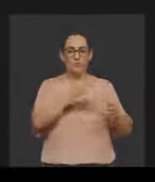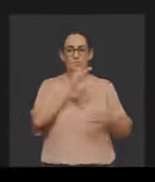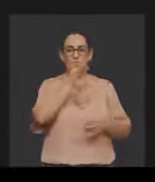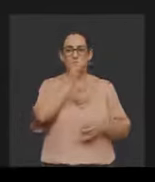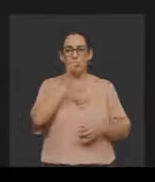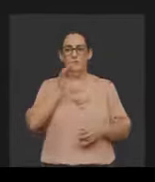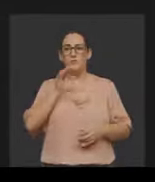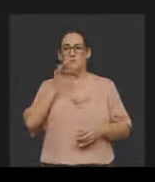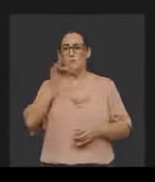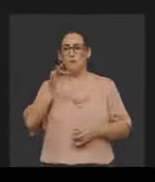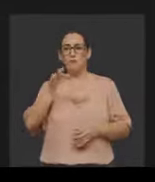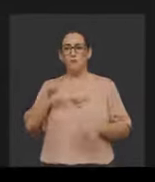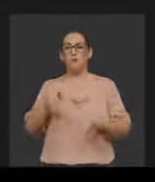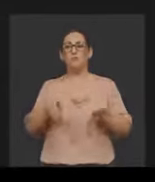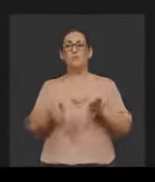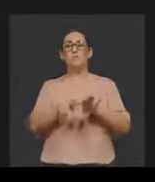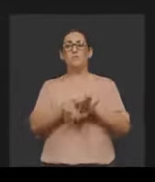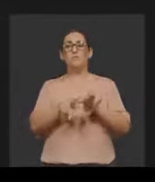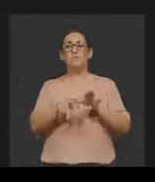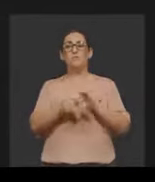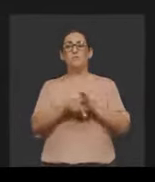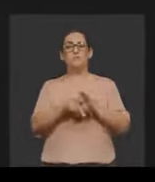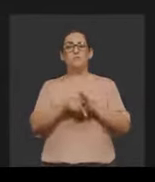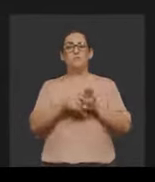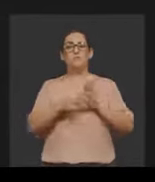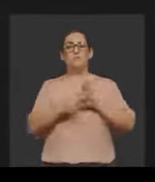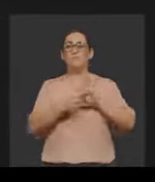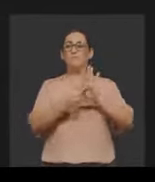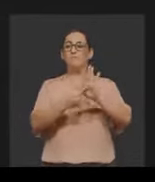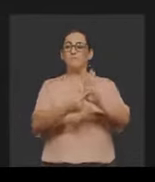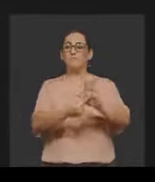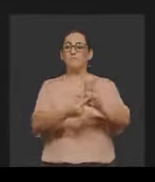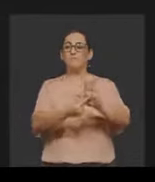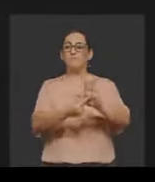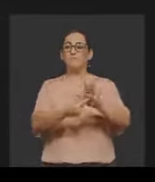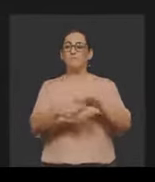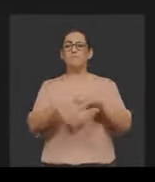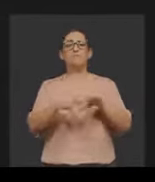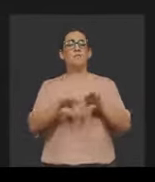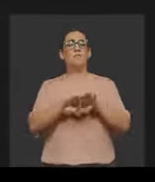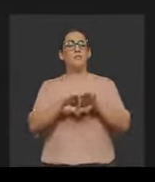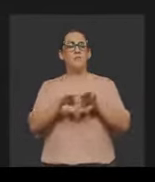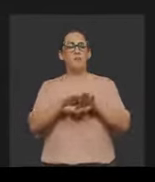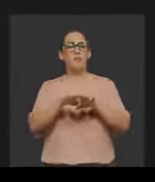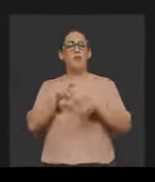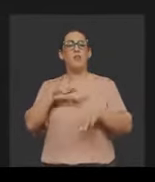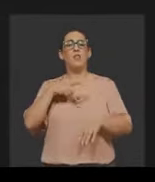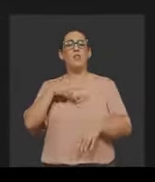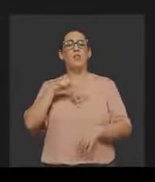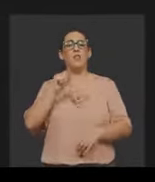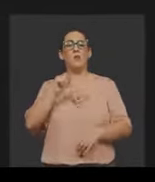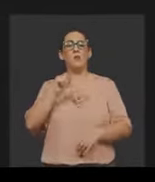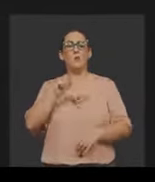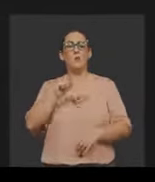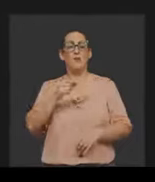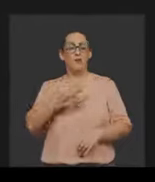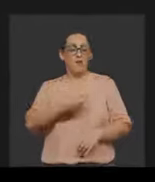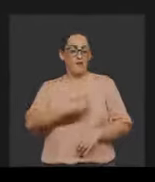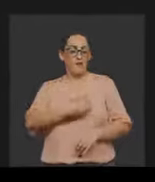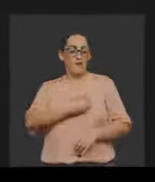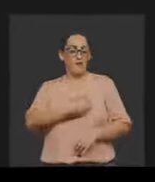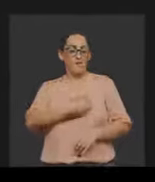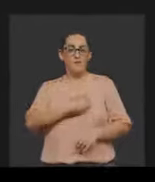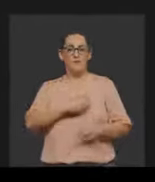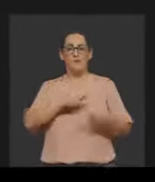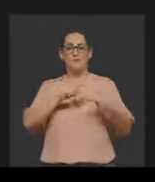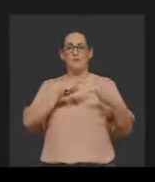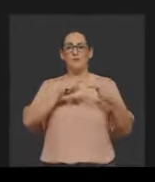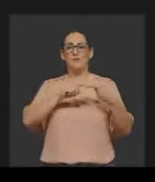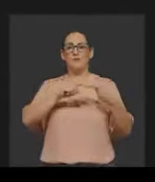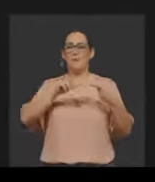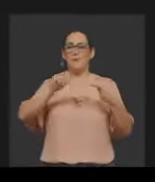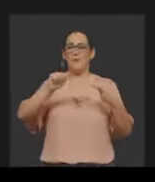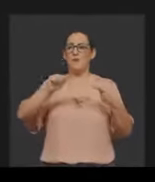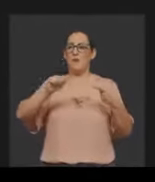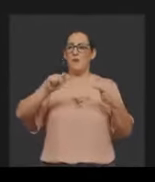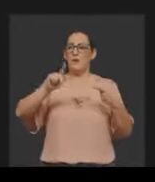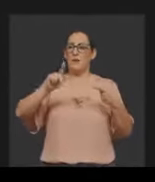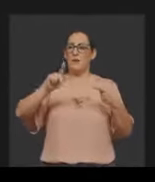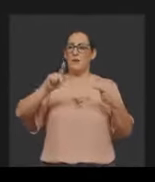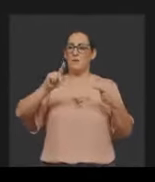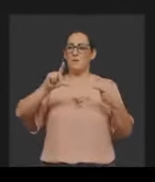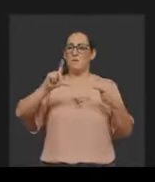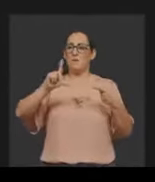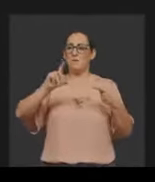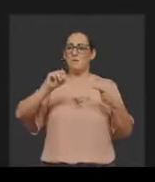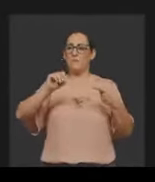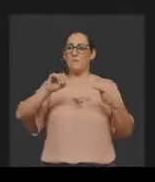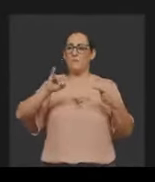bem presente, bem marcante, onde nós vamos ter uma fase de vida haploide, uma fase de vida